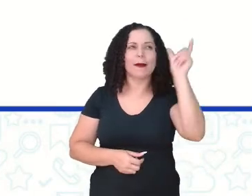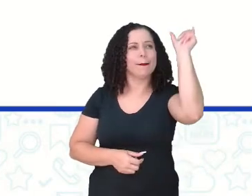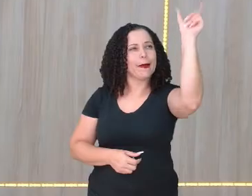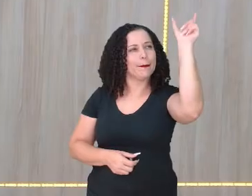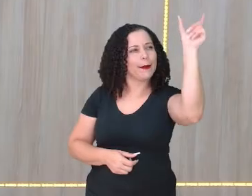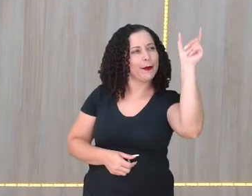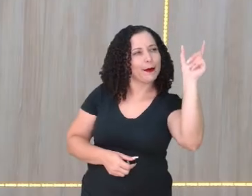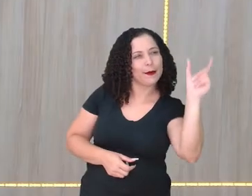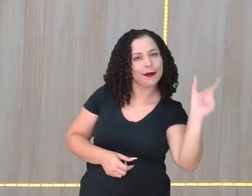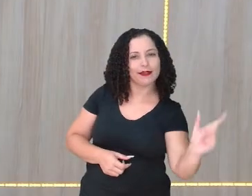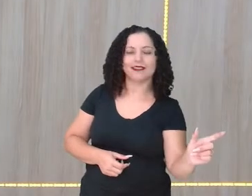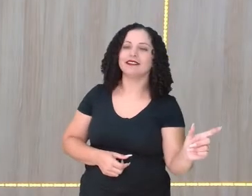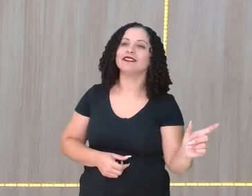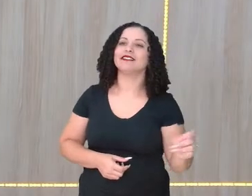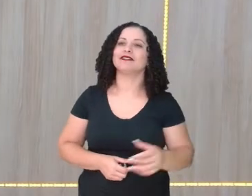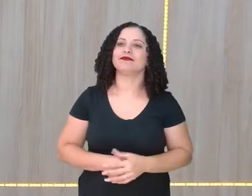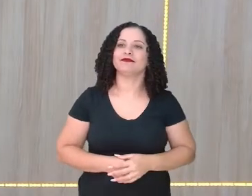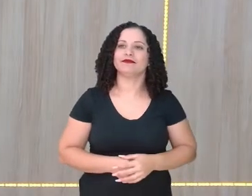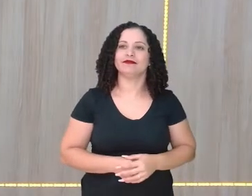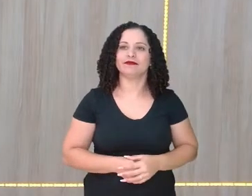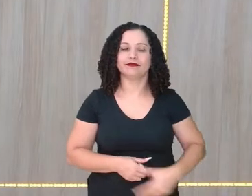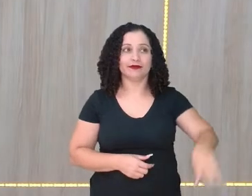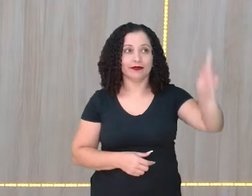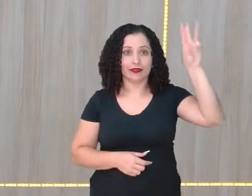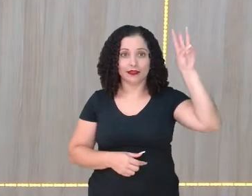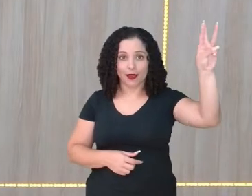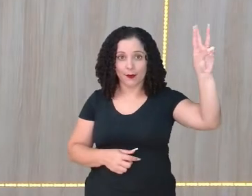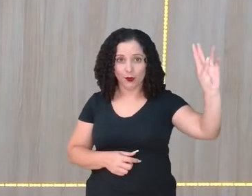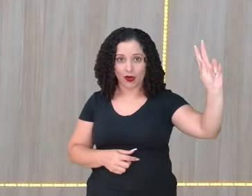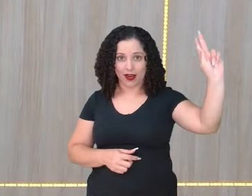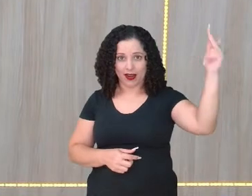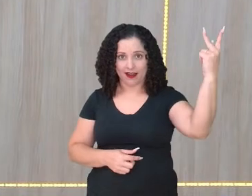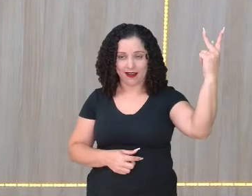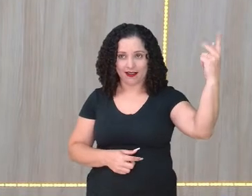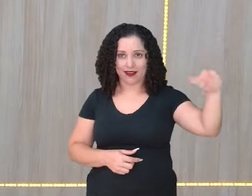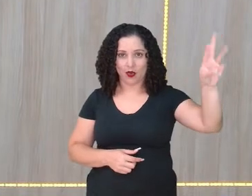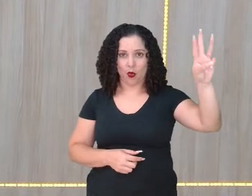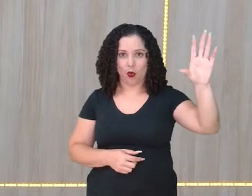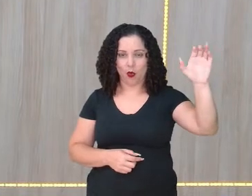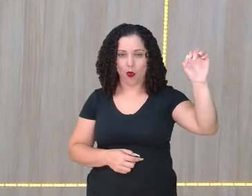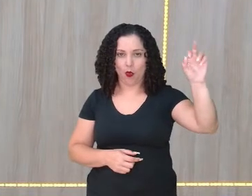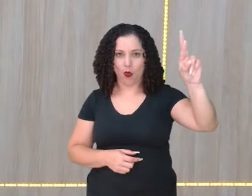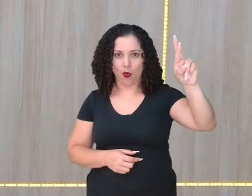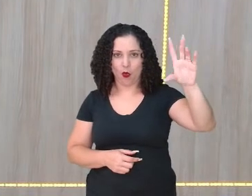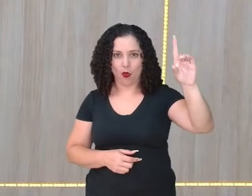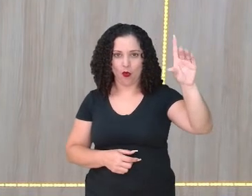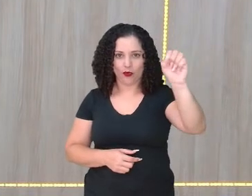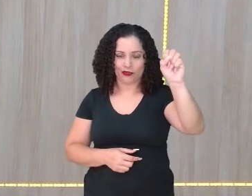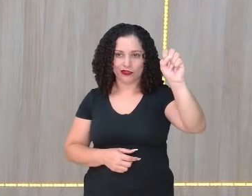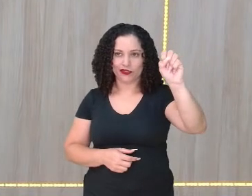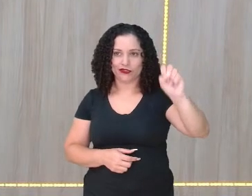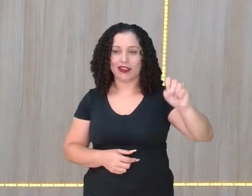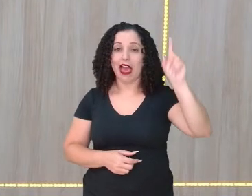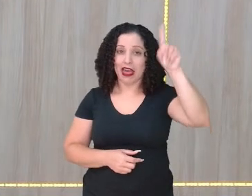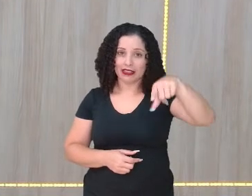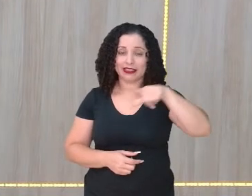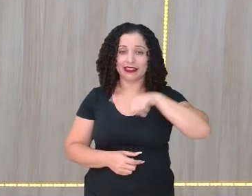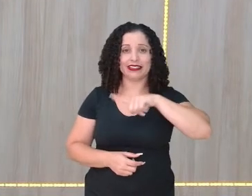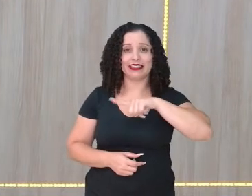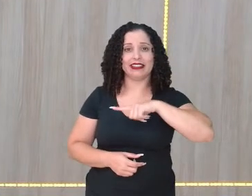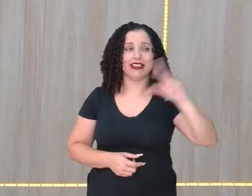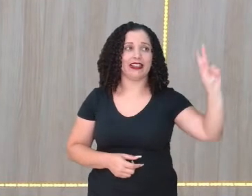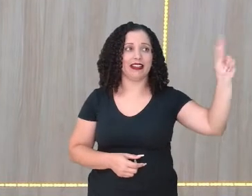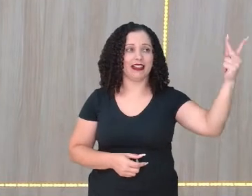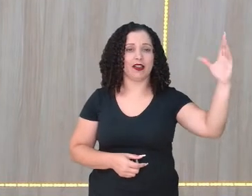aqui em mim um pouquinho. Ó, WH words, o how é a única que só trabalha com um